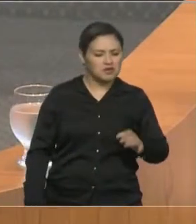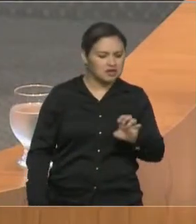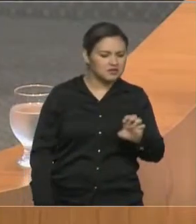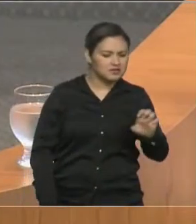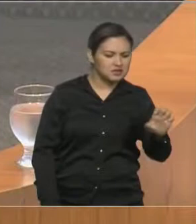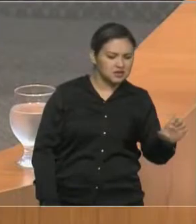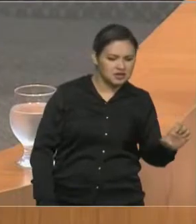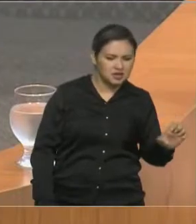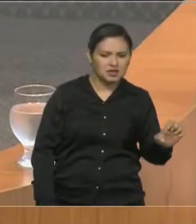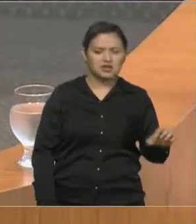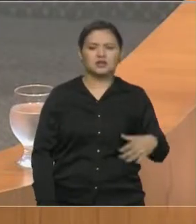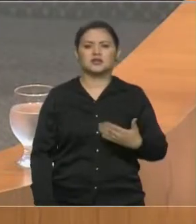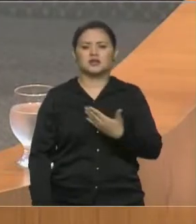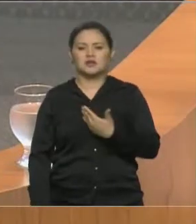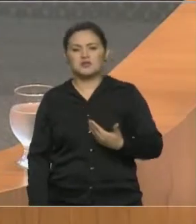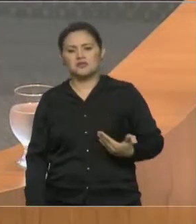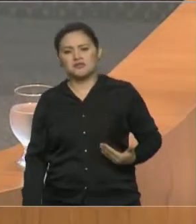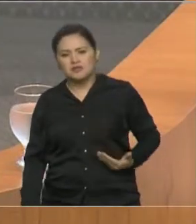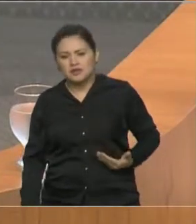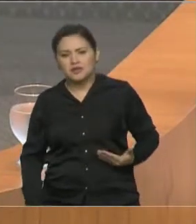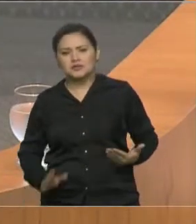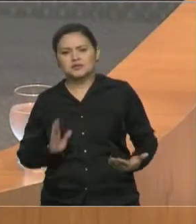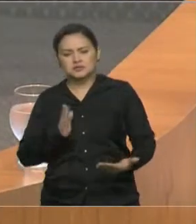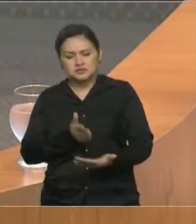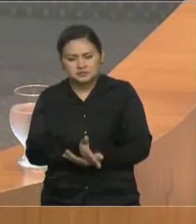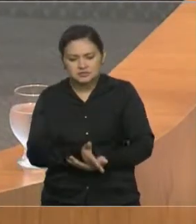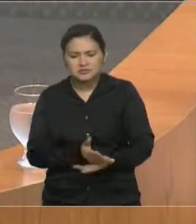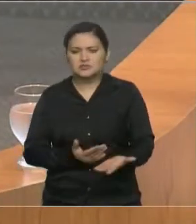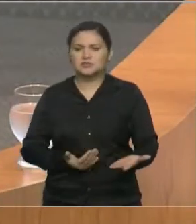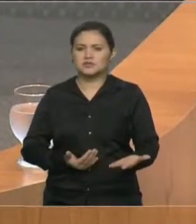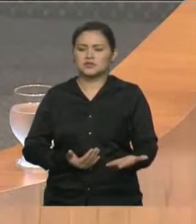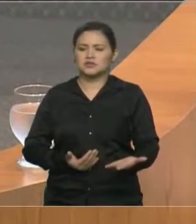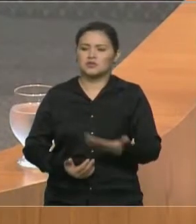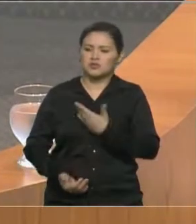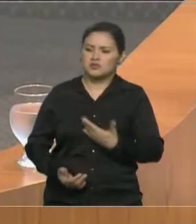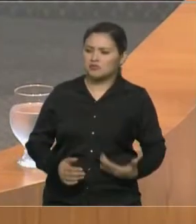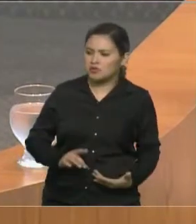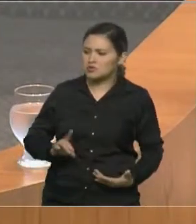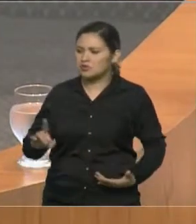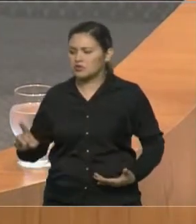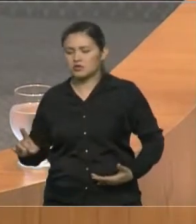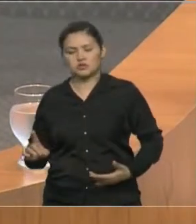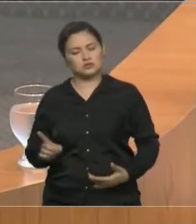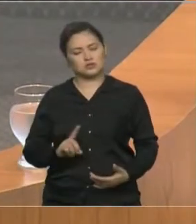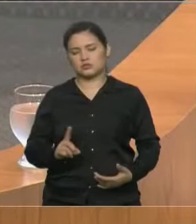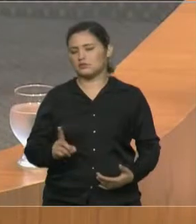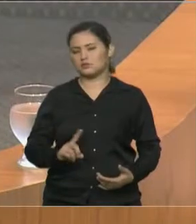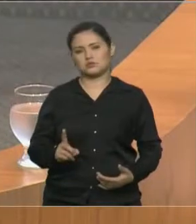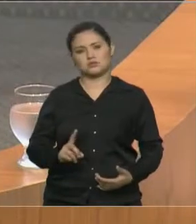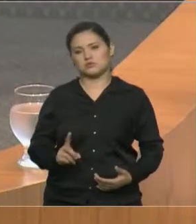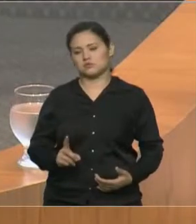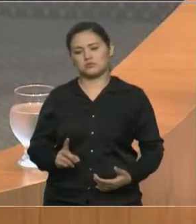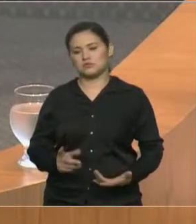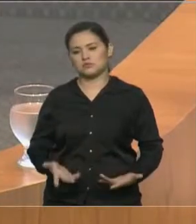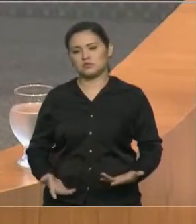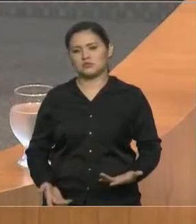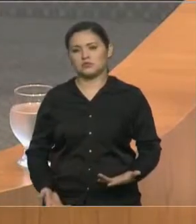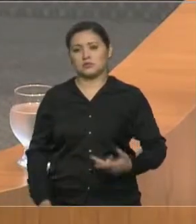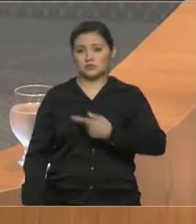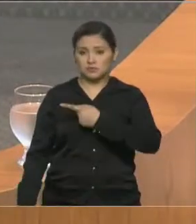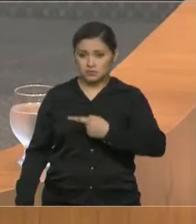de centro ou de um governo mais conservador. Do presidente Fernando Henrique para